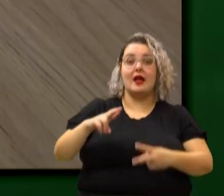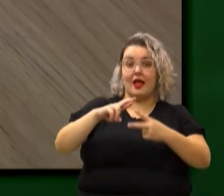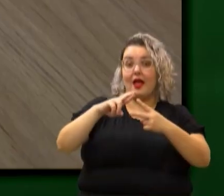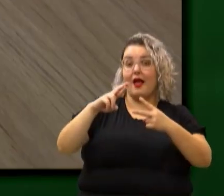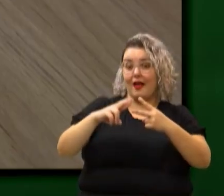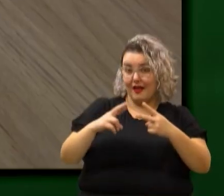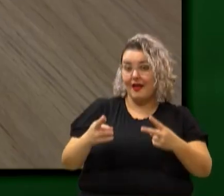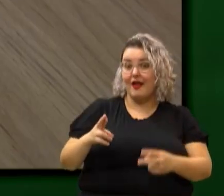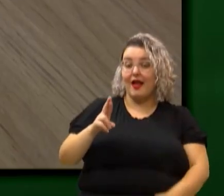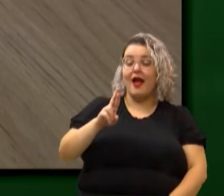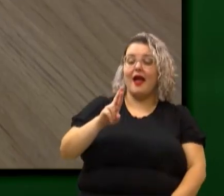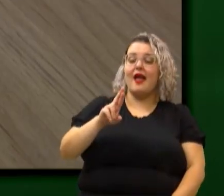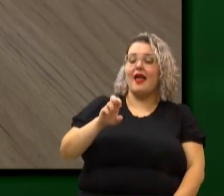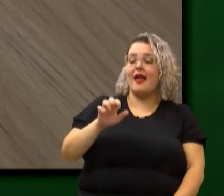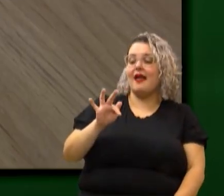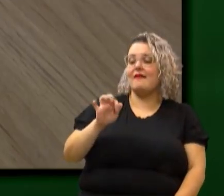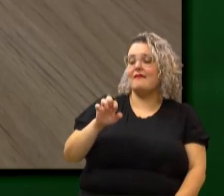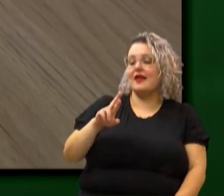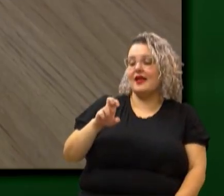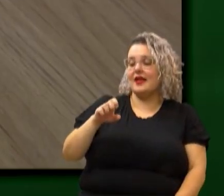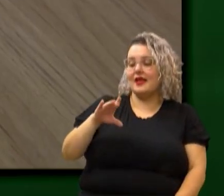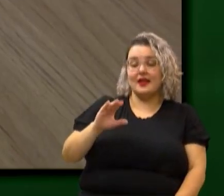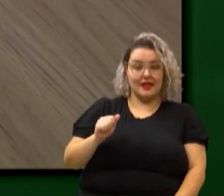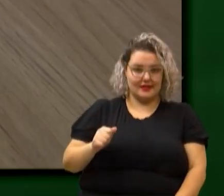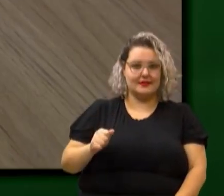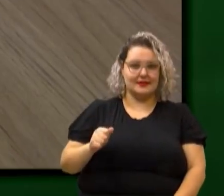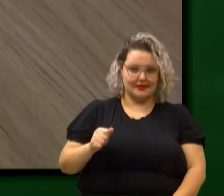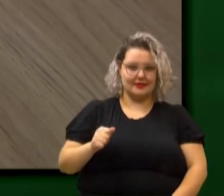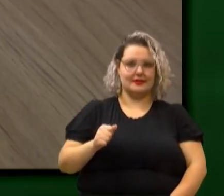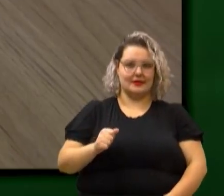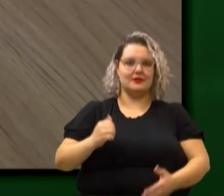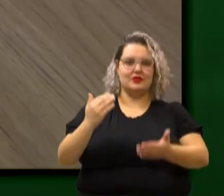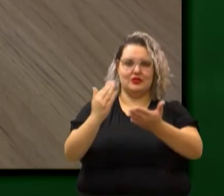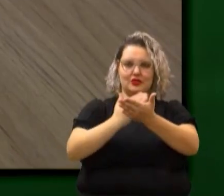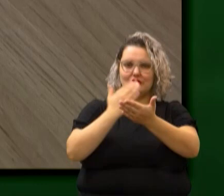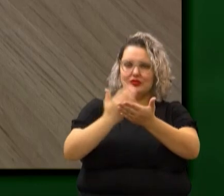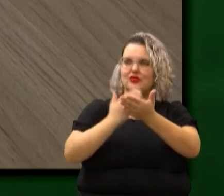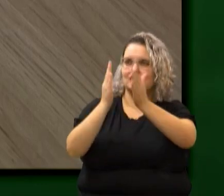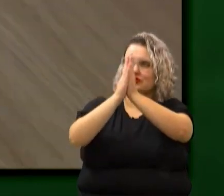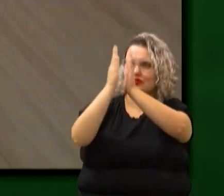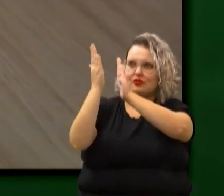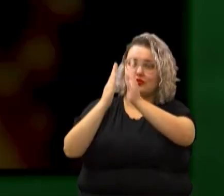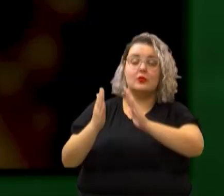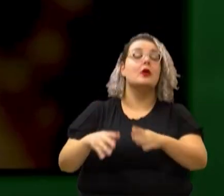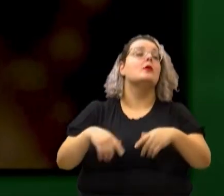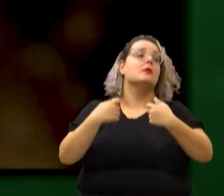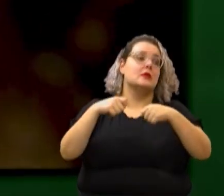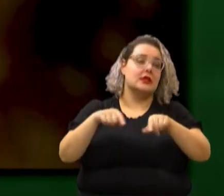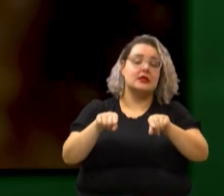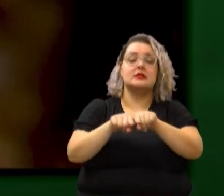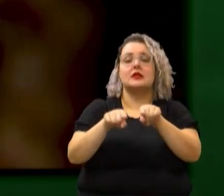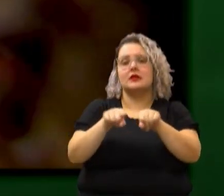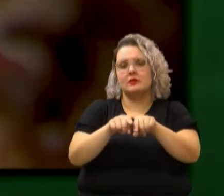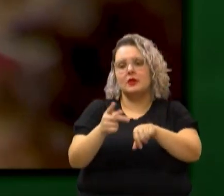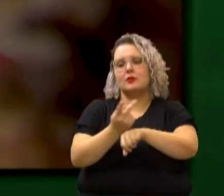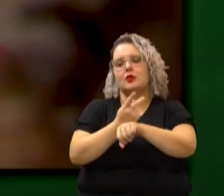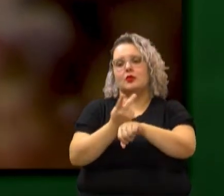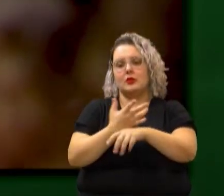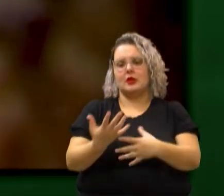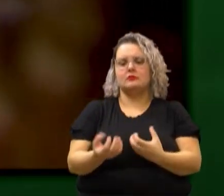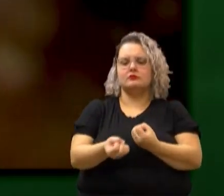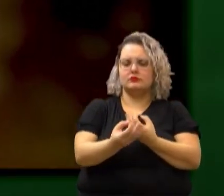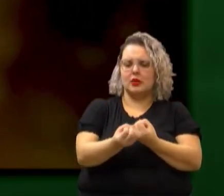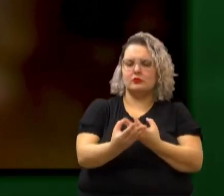bibliográficas hoje a gente precisa procurar lugar de referência também para fazer essas pesquisas então recebeu uma notícia